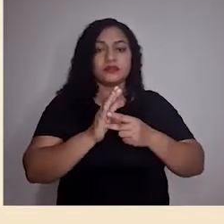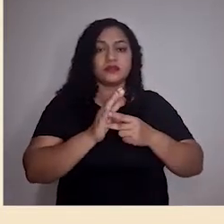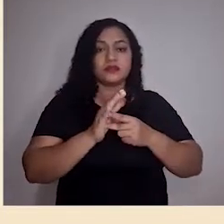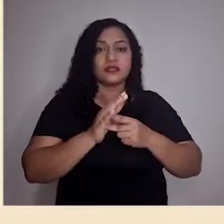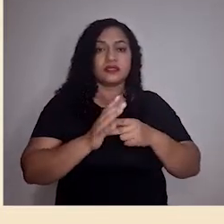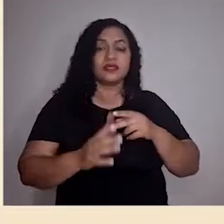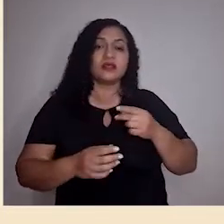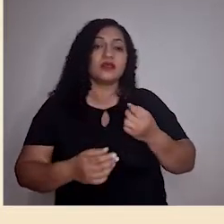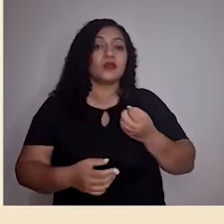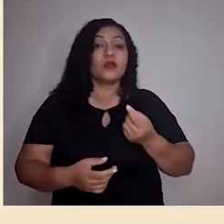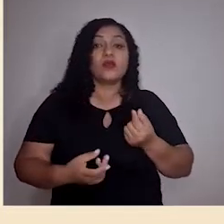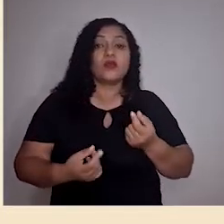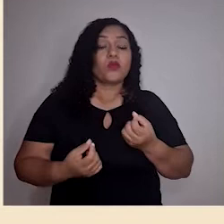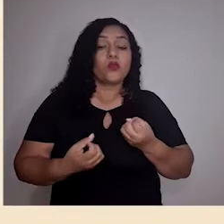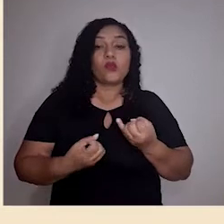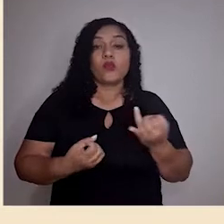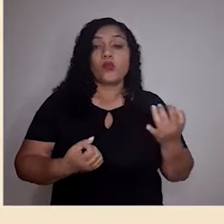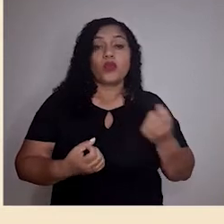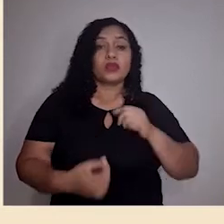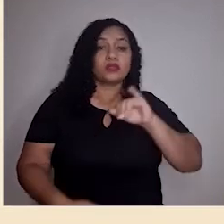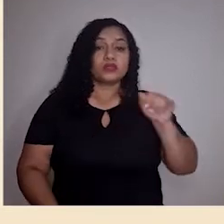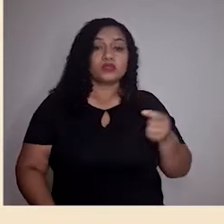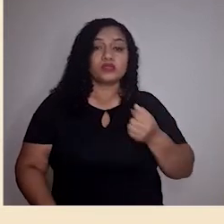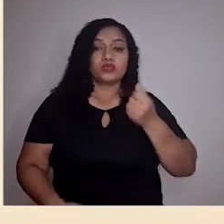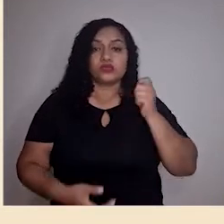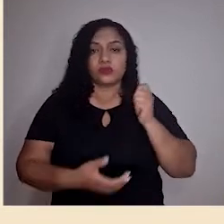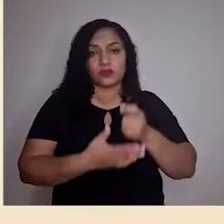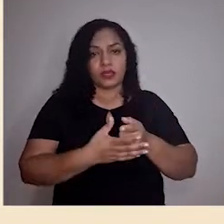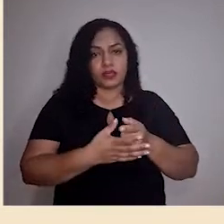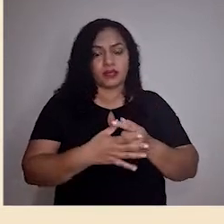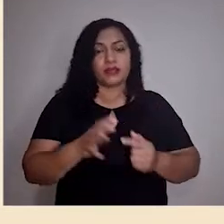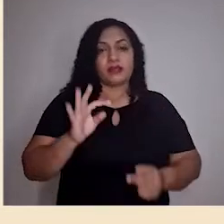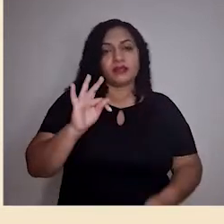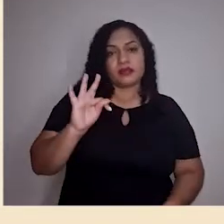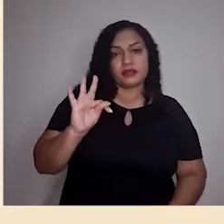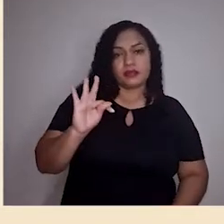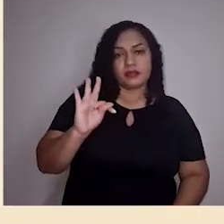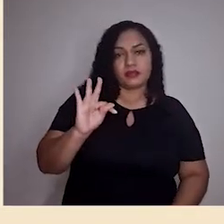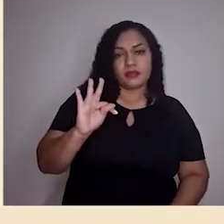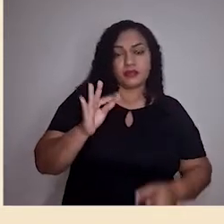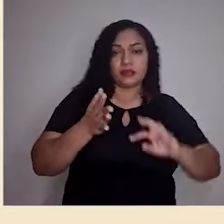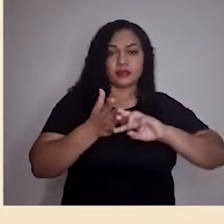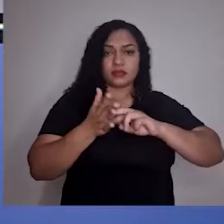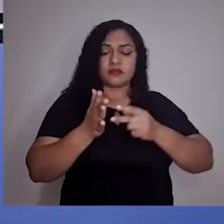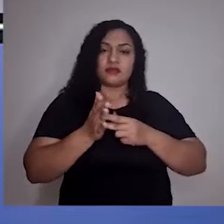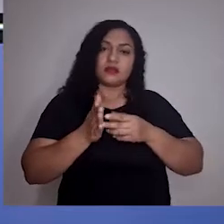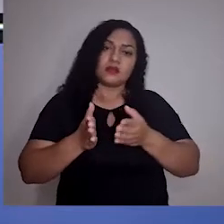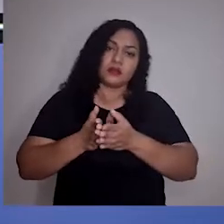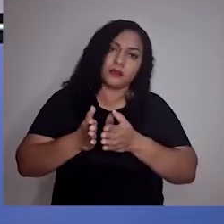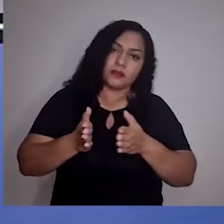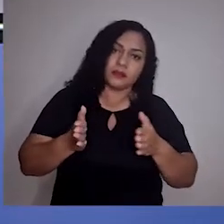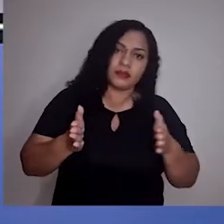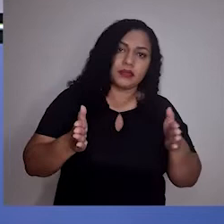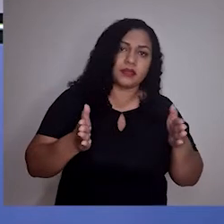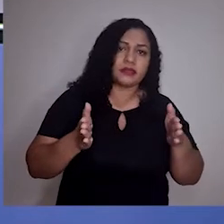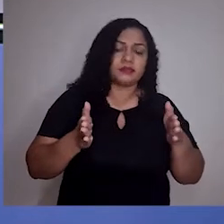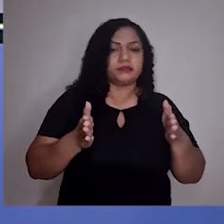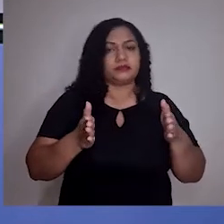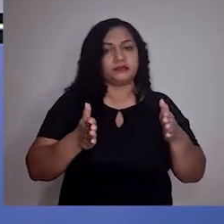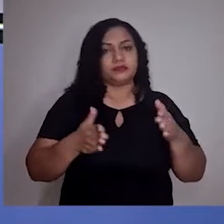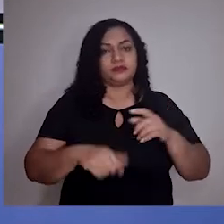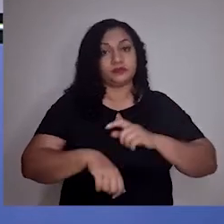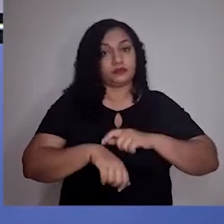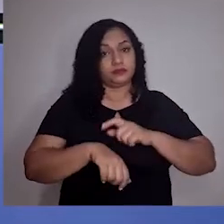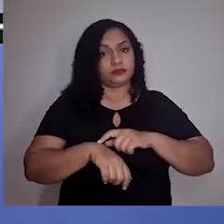a taxa de juros e a letra T representa o tempo. Essa